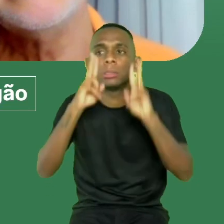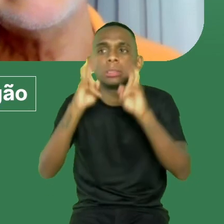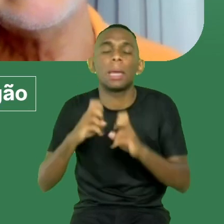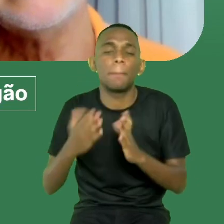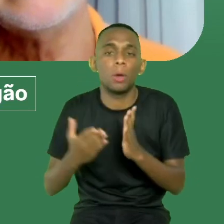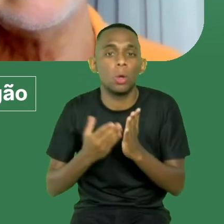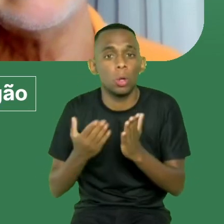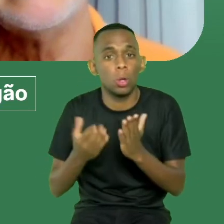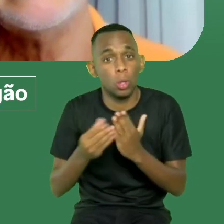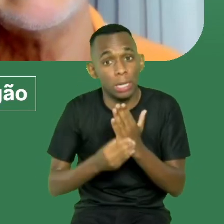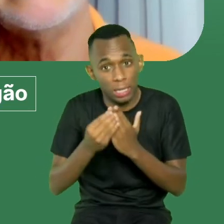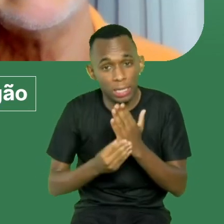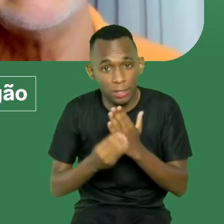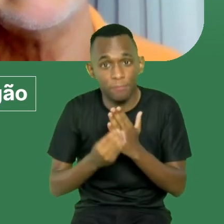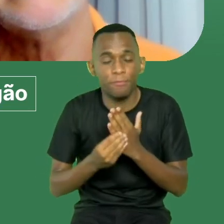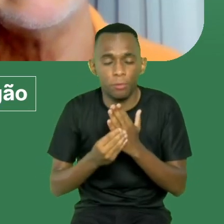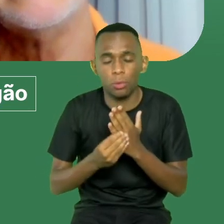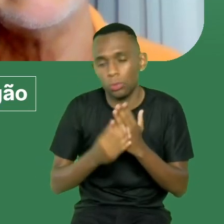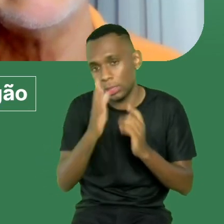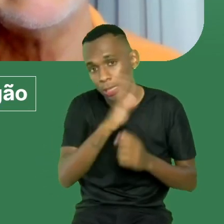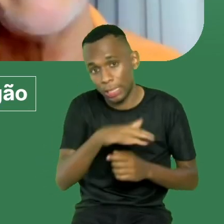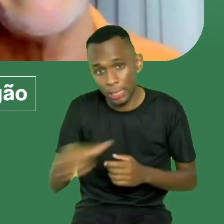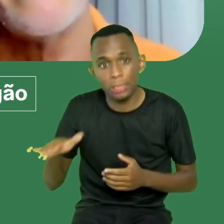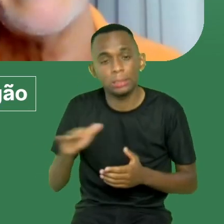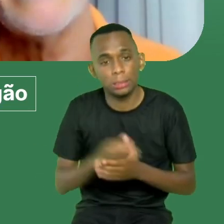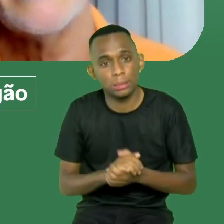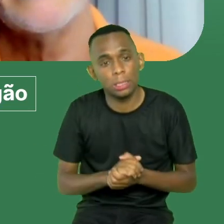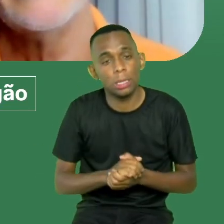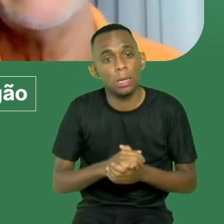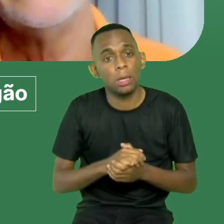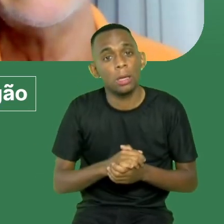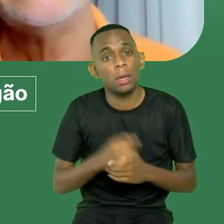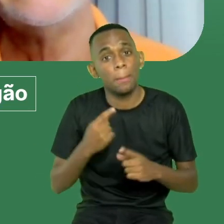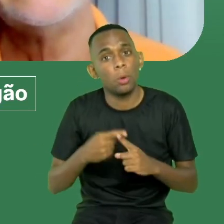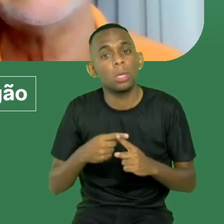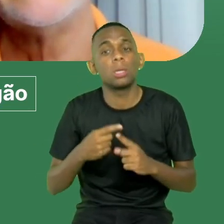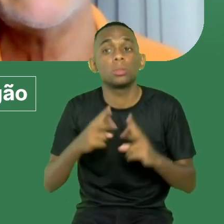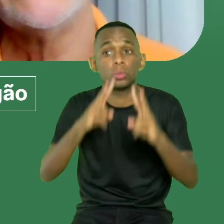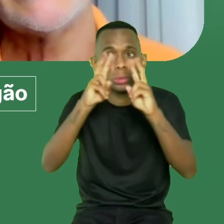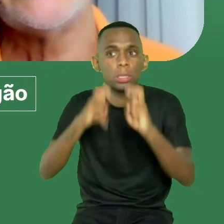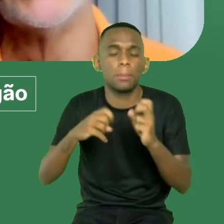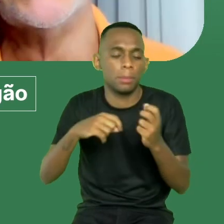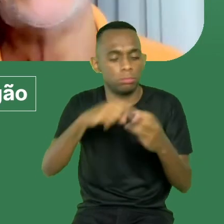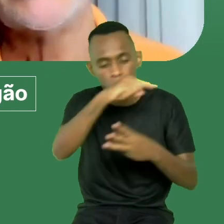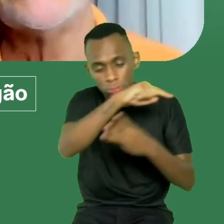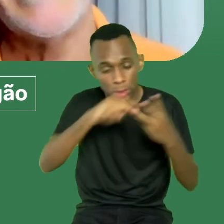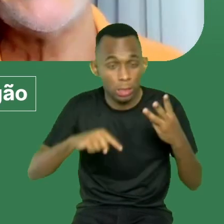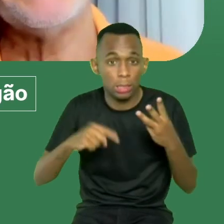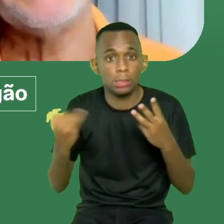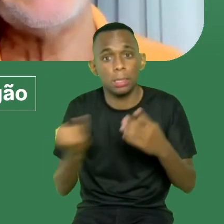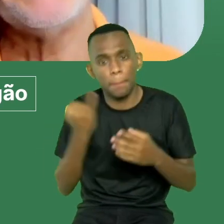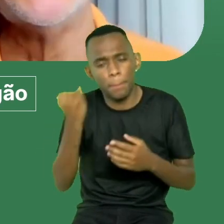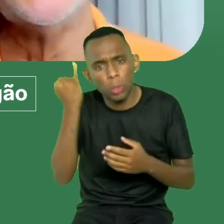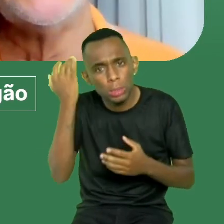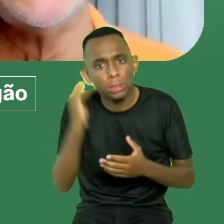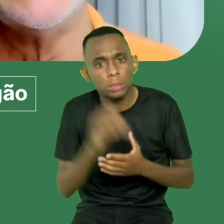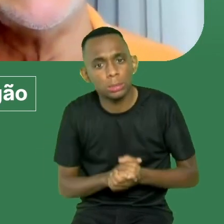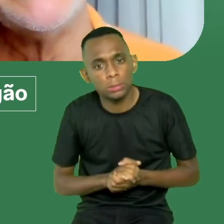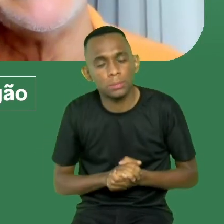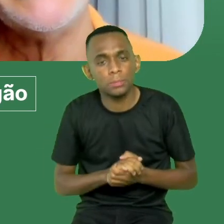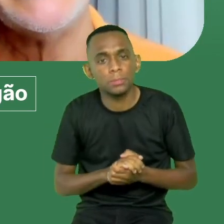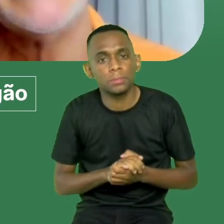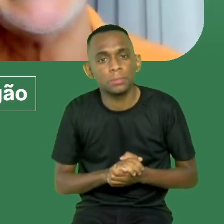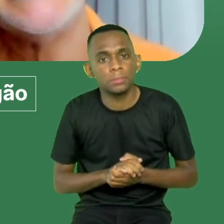entrar aqui já nos livros que a gente trouxe para falar hoje, seus mais recentes, e Os tem aqui adultos são os mais